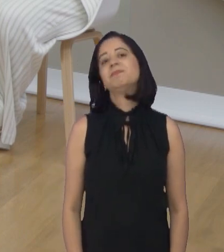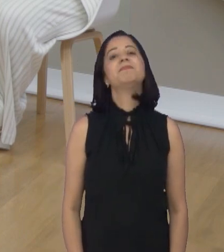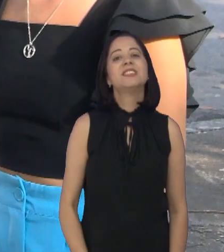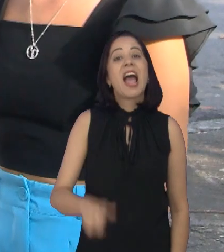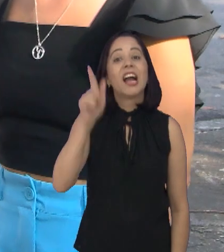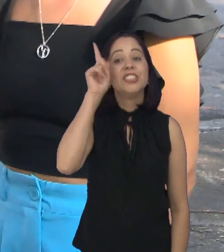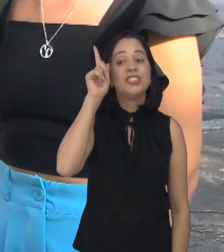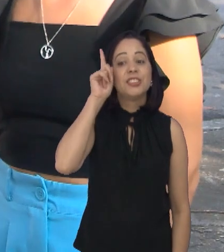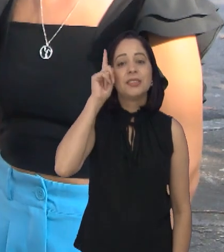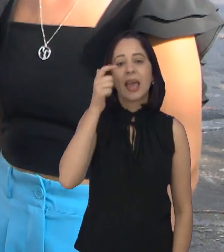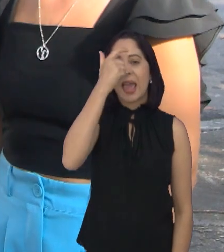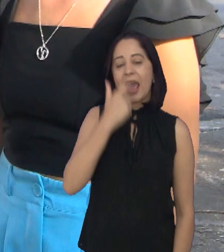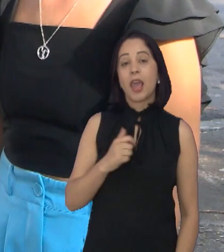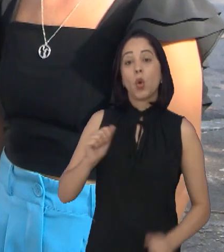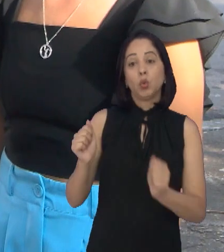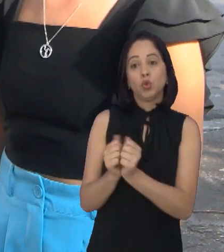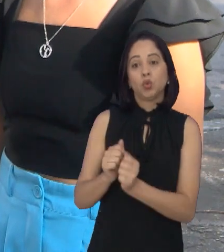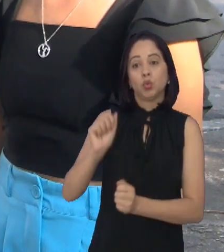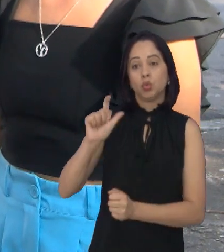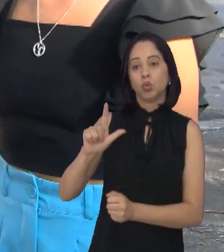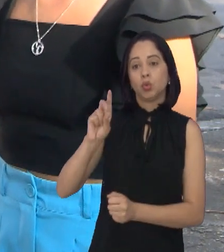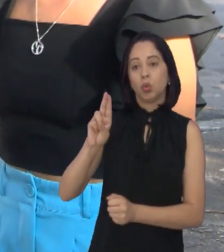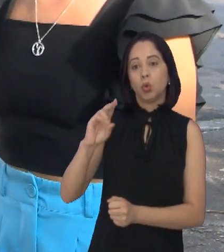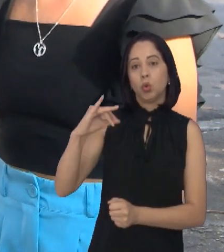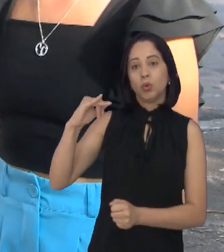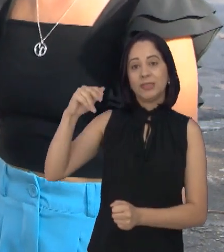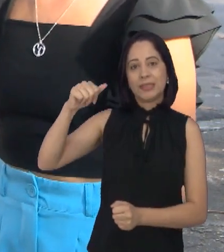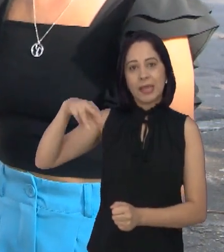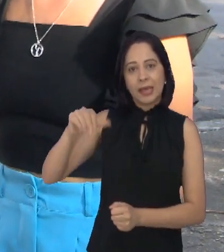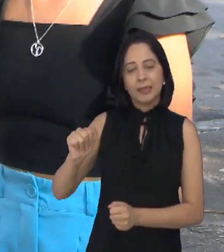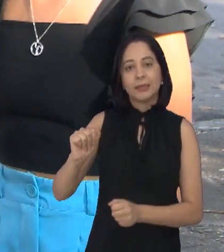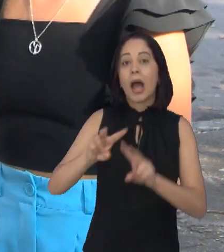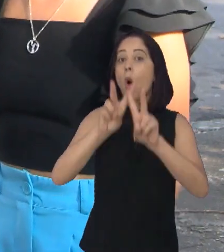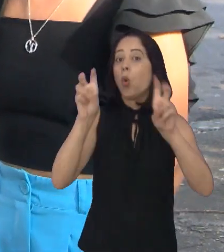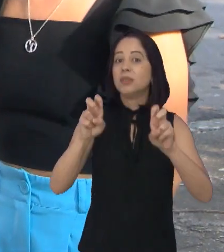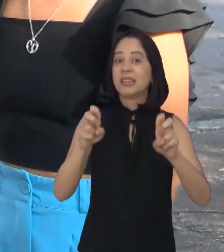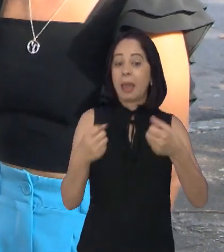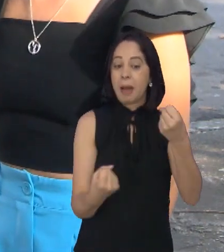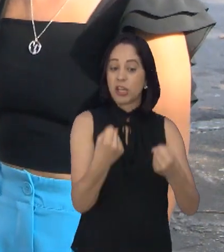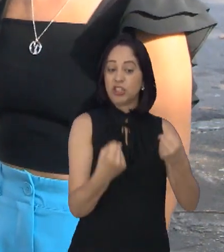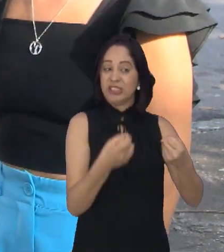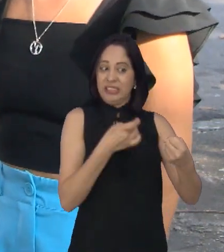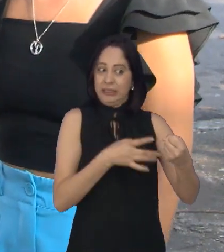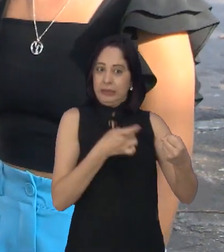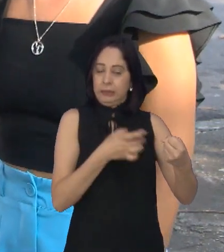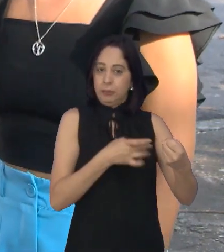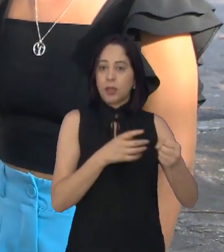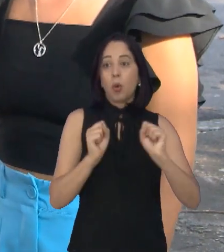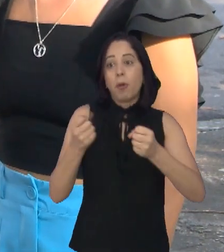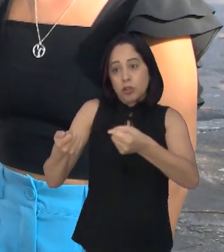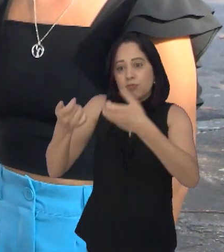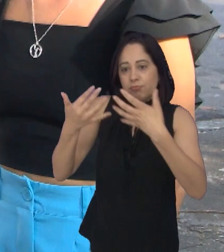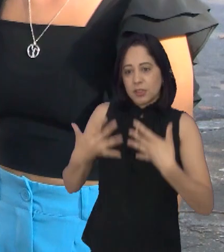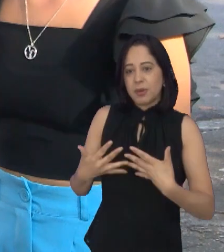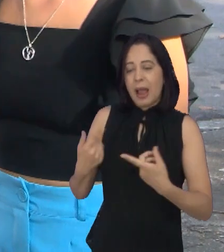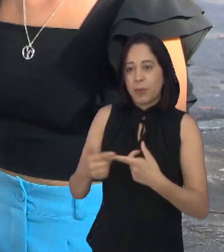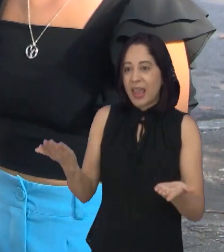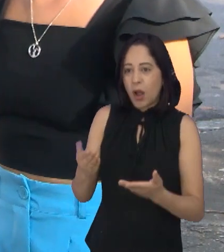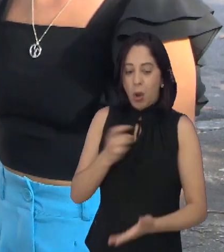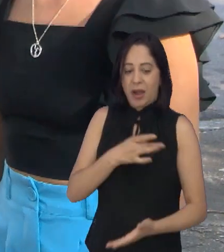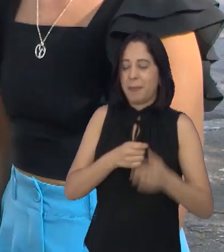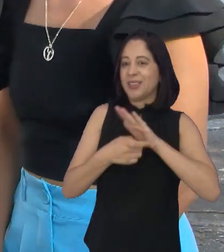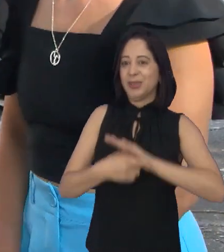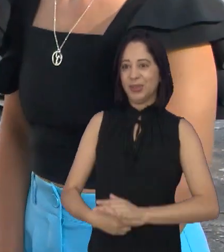Gisele, tô aqui com a Luciana, a gente vai falar sobre medo de dirigir. Luciana, eu quero que você conte sua experiência, porque o medo já passou, né?